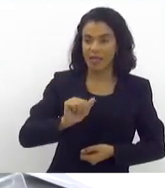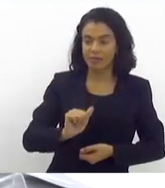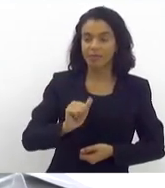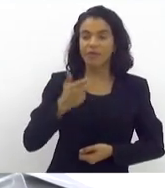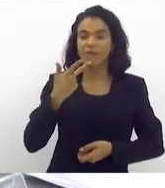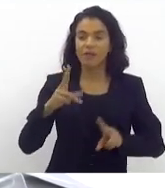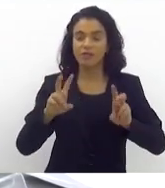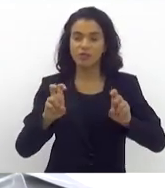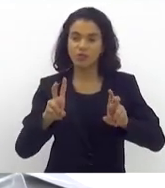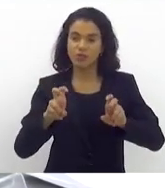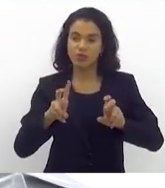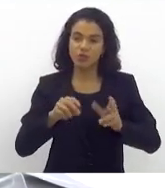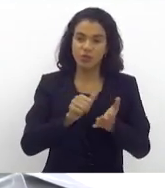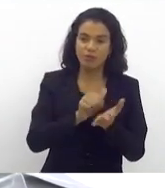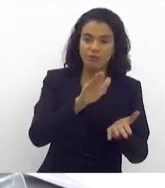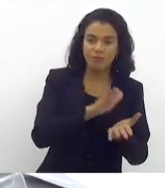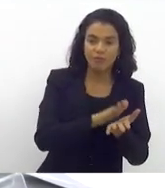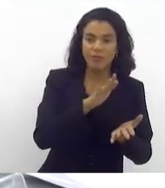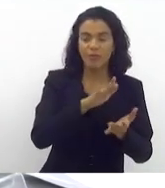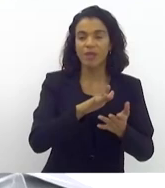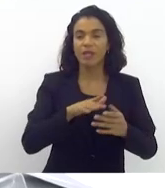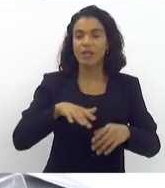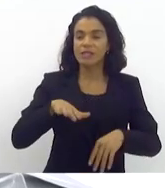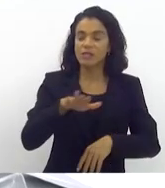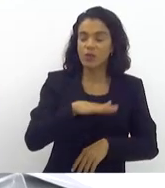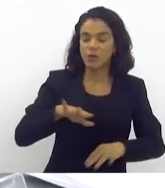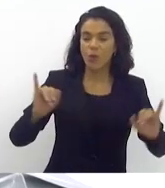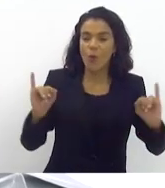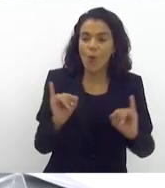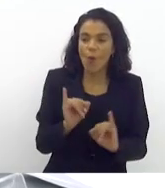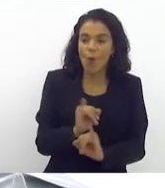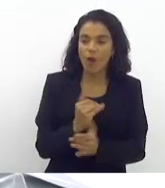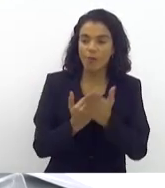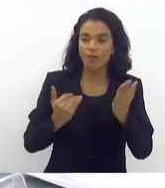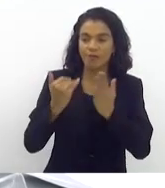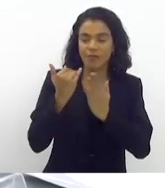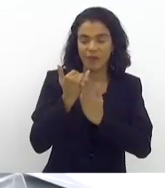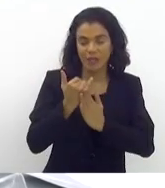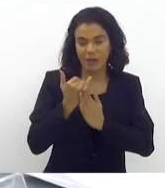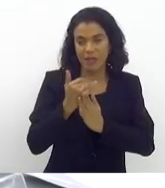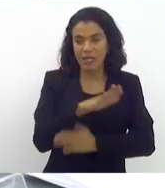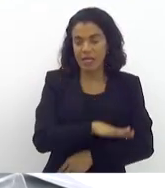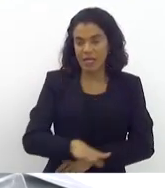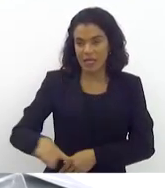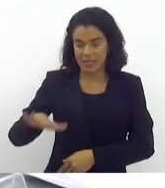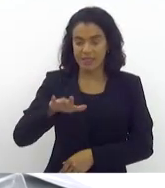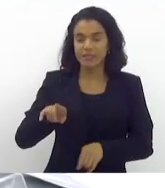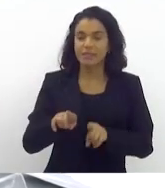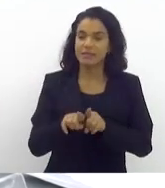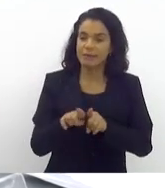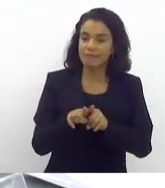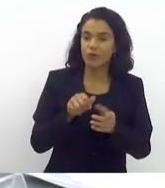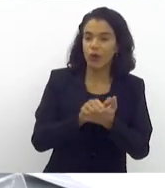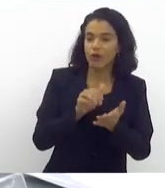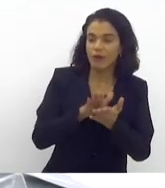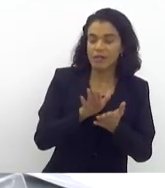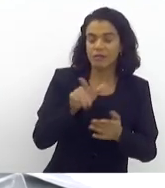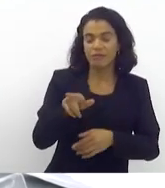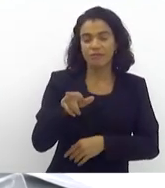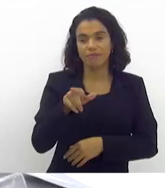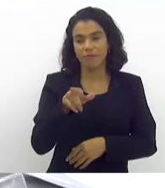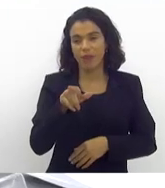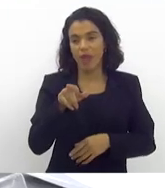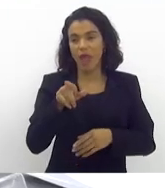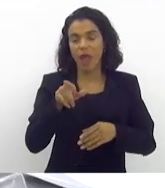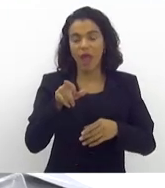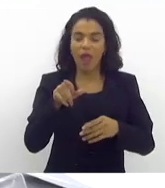dispõe sobre a notificação compulsória de casos de subnutrição infantil às autoridades da área de saúde pública no âmbito do Estado do Rio de Janeiro, parecer pela constitucionalidade